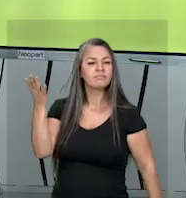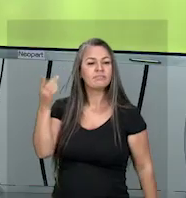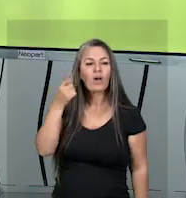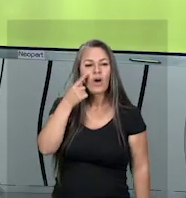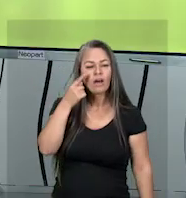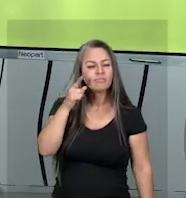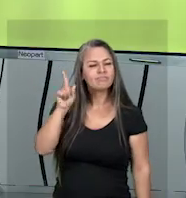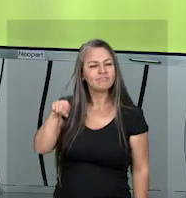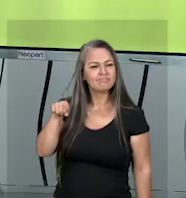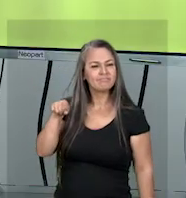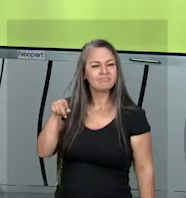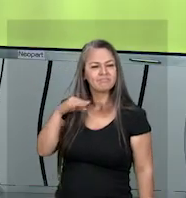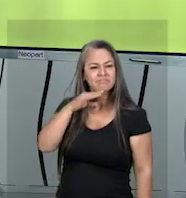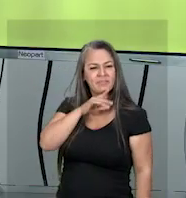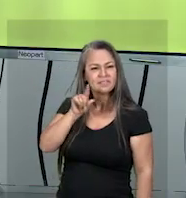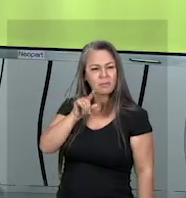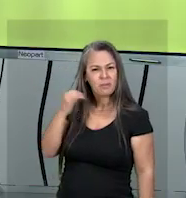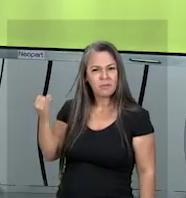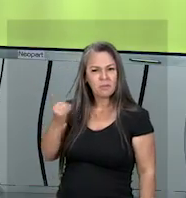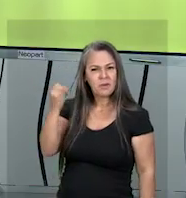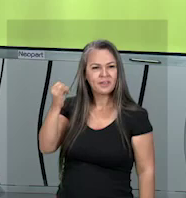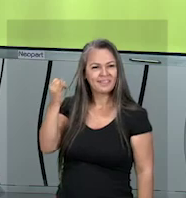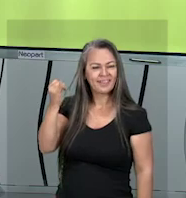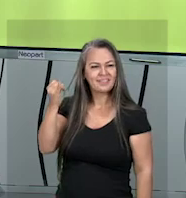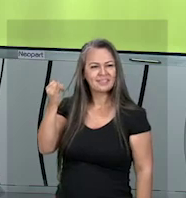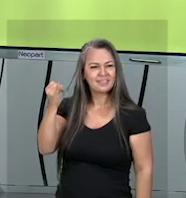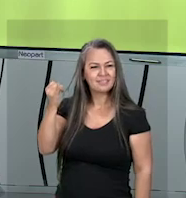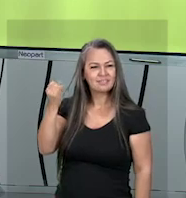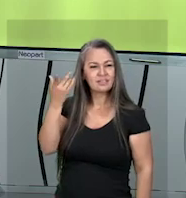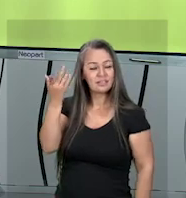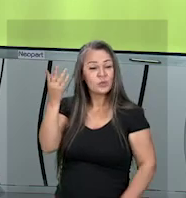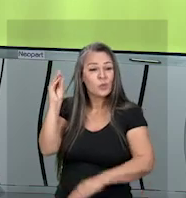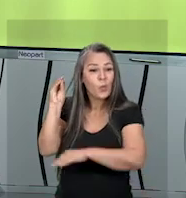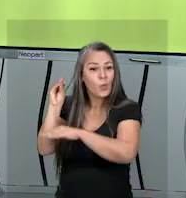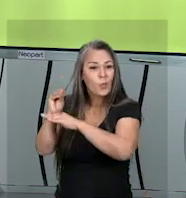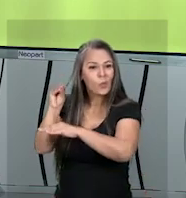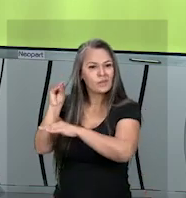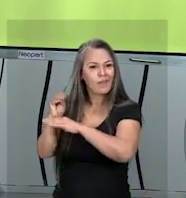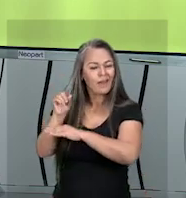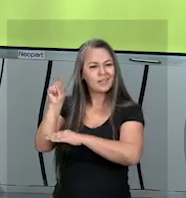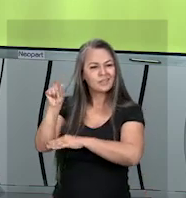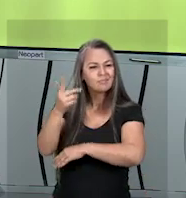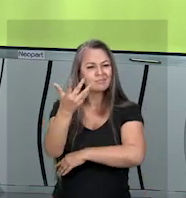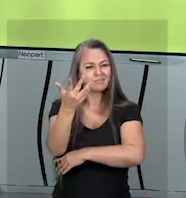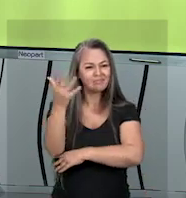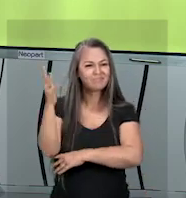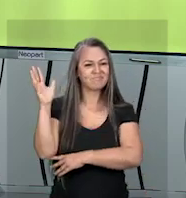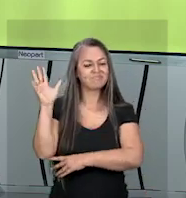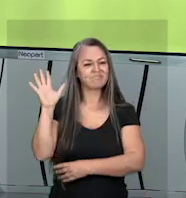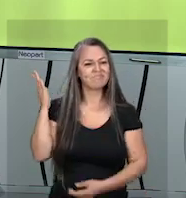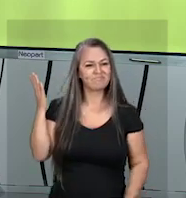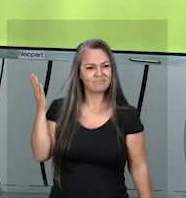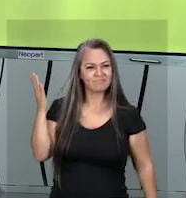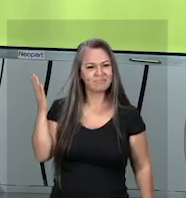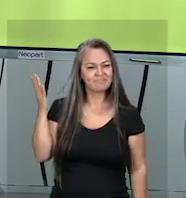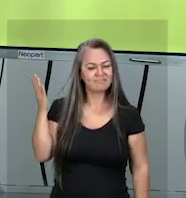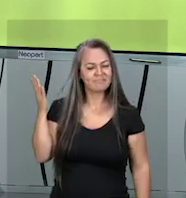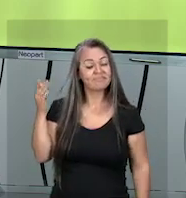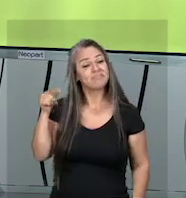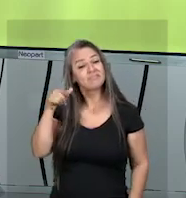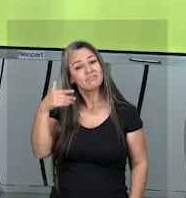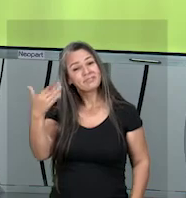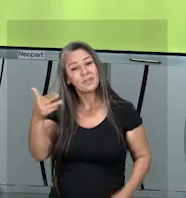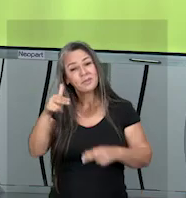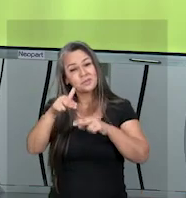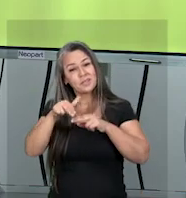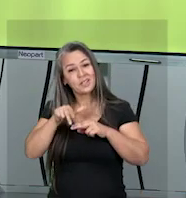essa importância dessa vegetação, essa preservação dela, e ao mesmo tempo compara-se aqui ao